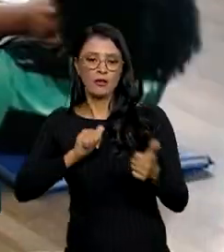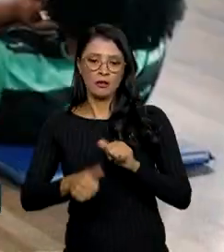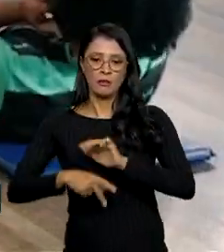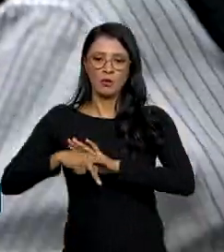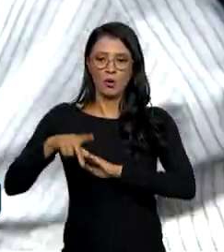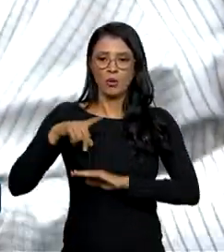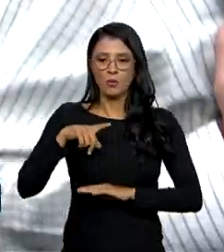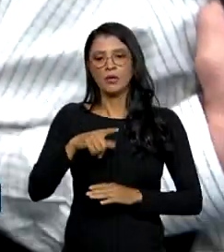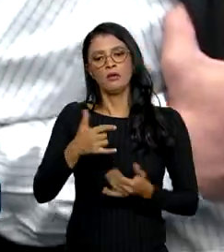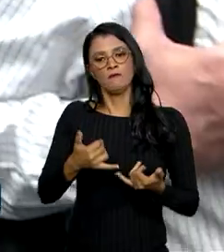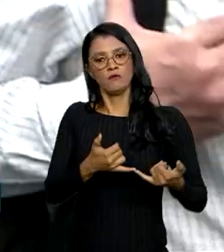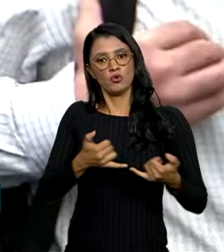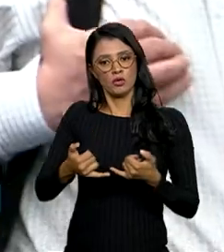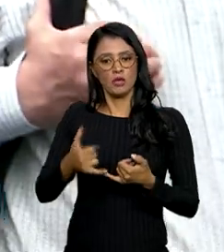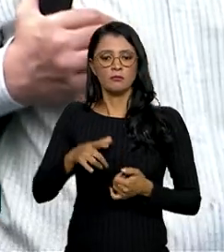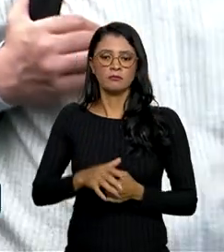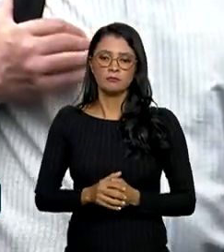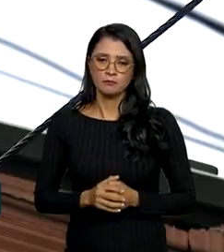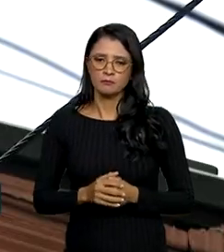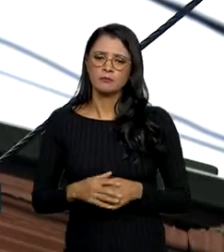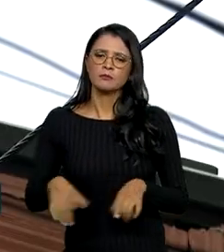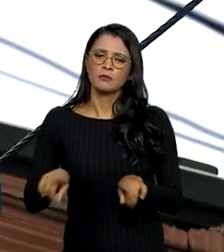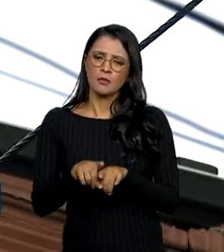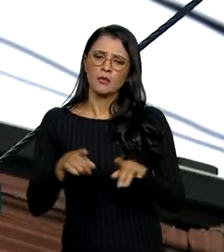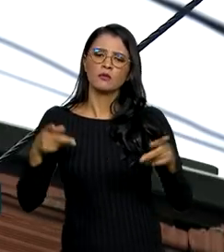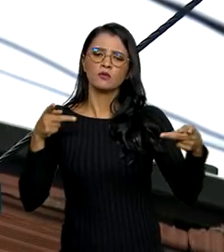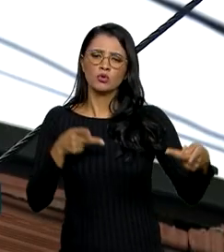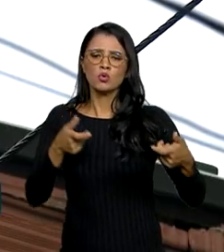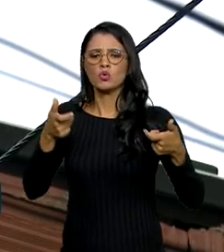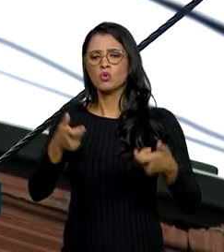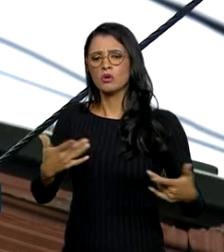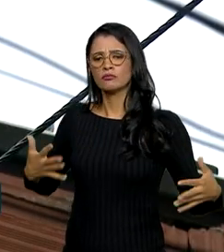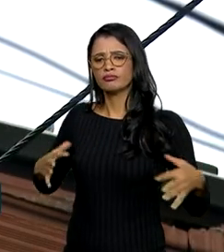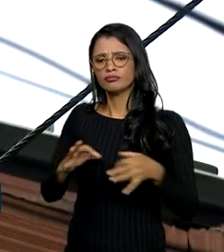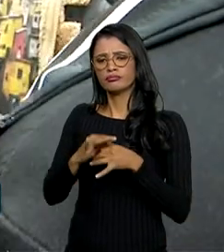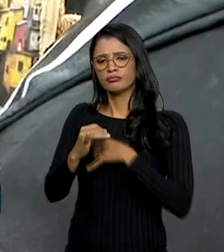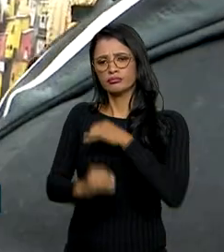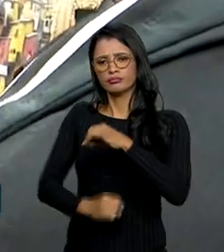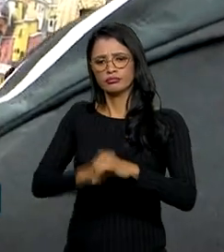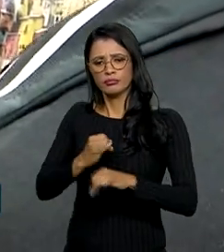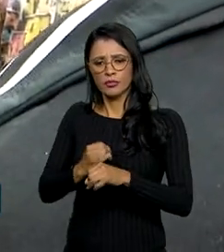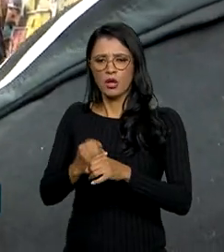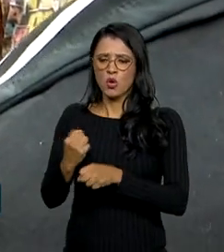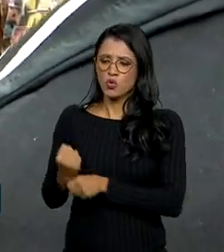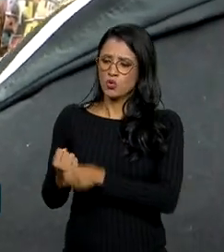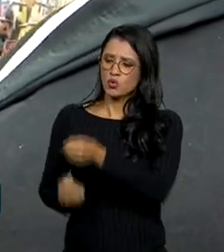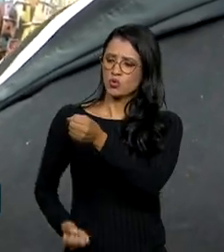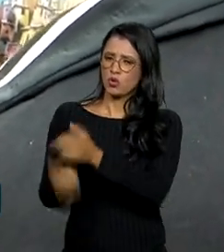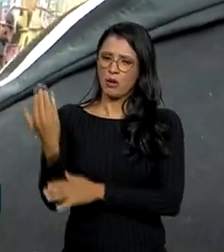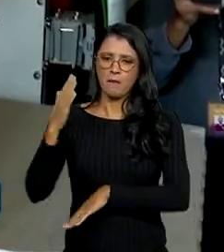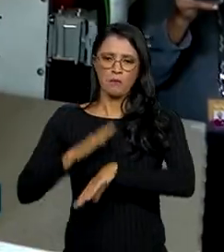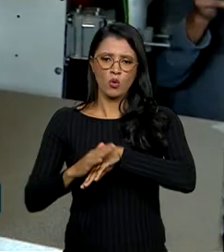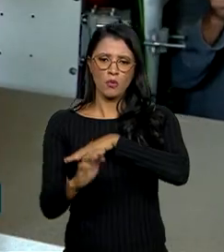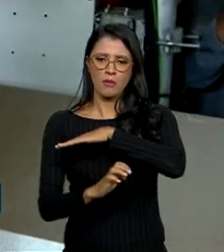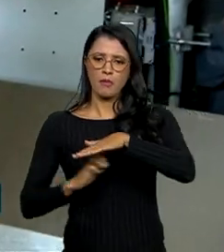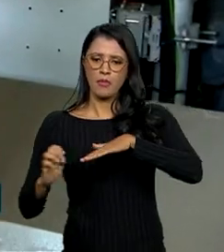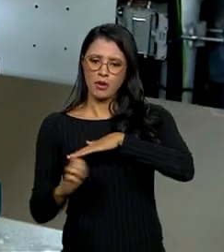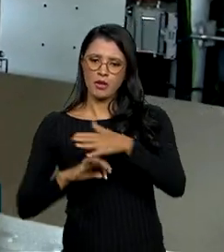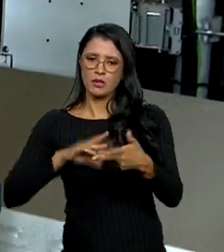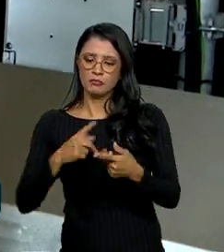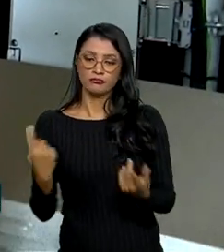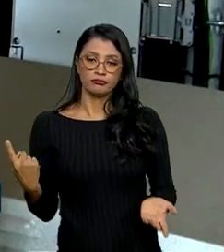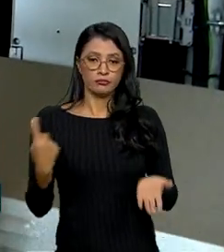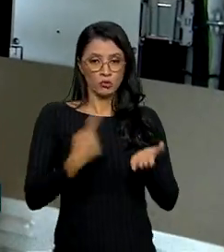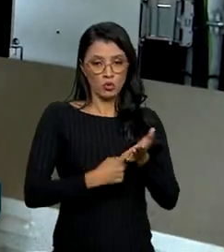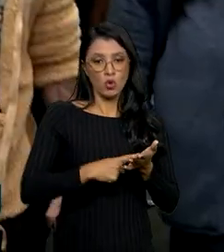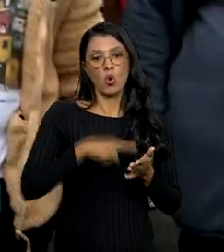videogame. Juscelino Filho também visitou um dos pontos de conexão à internet montado por uma multinacional que fechou parceria